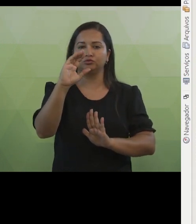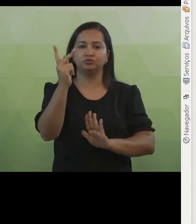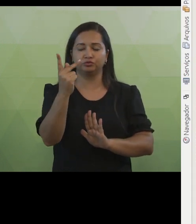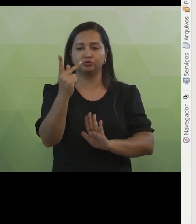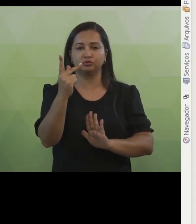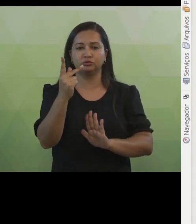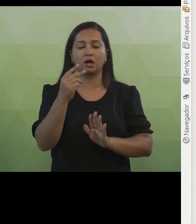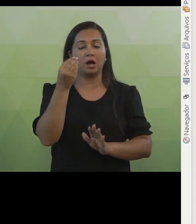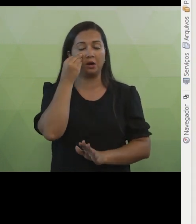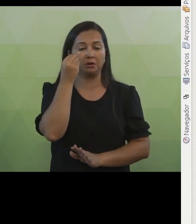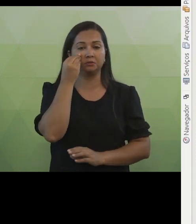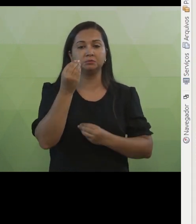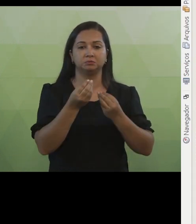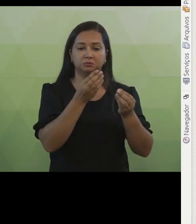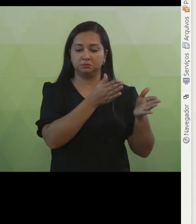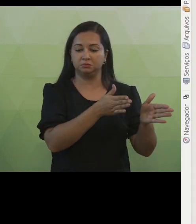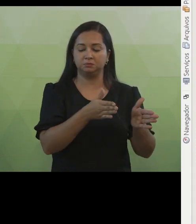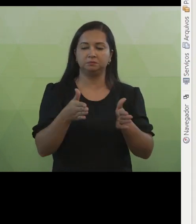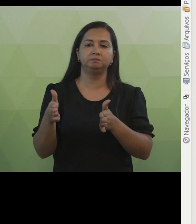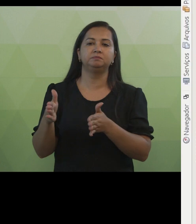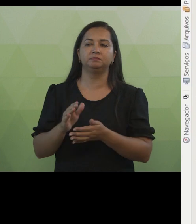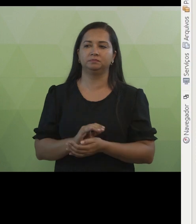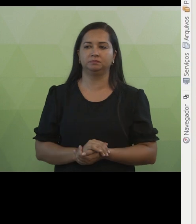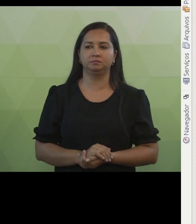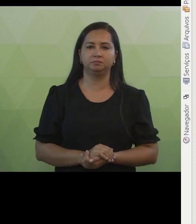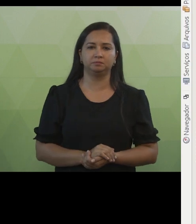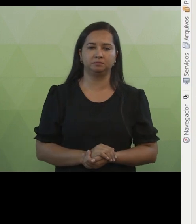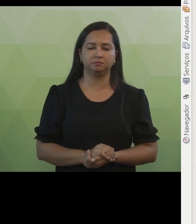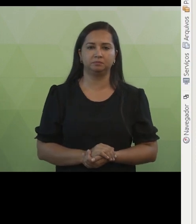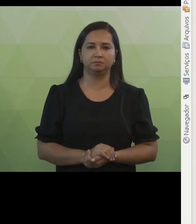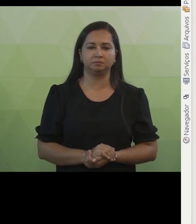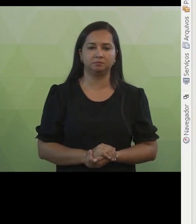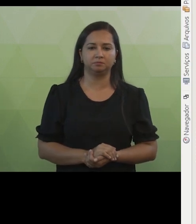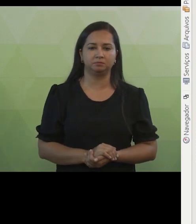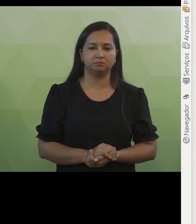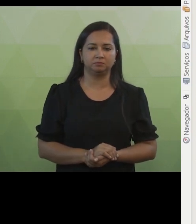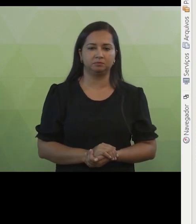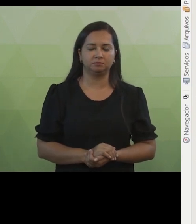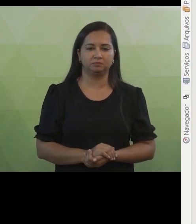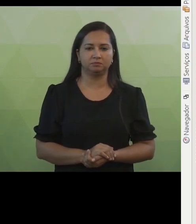tratamentos. Então eu tenho aqui system,